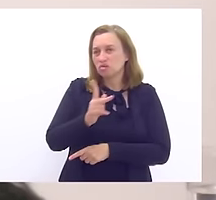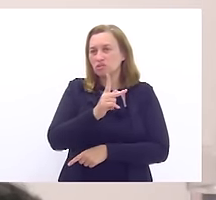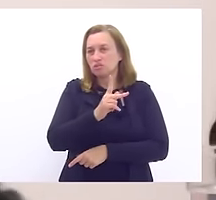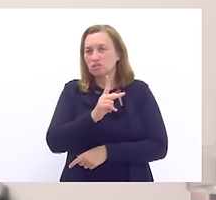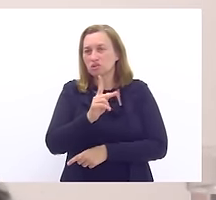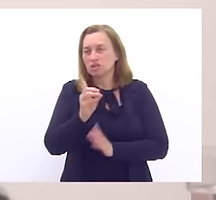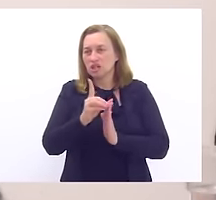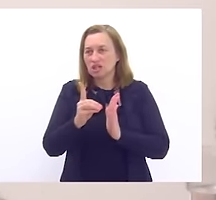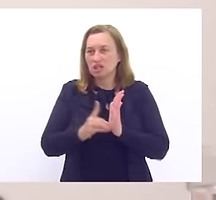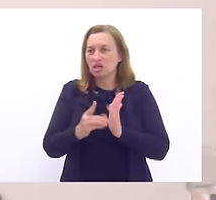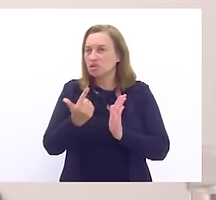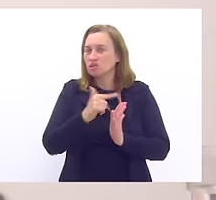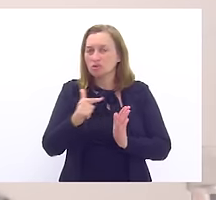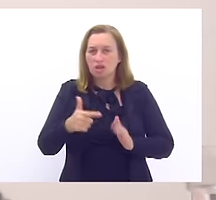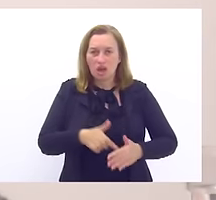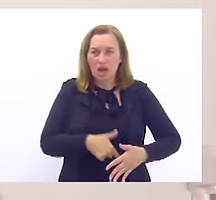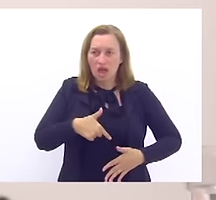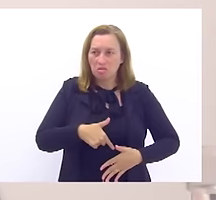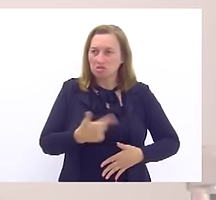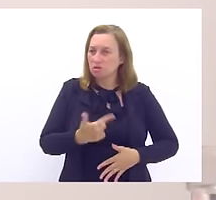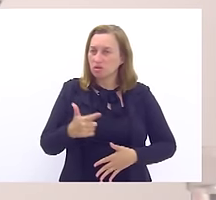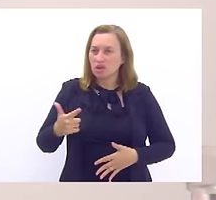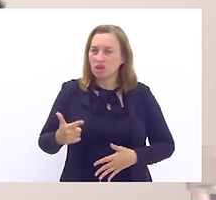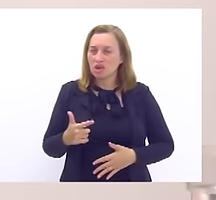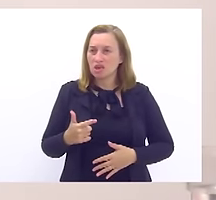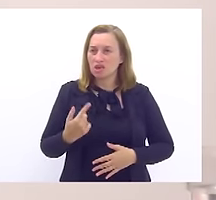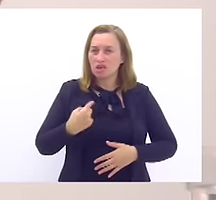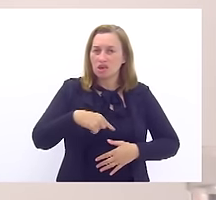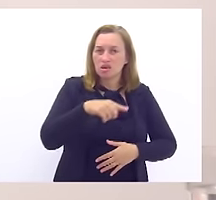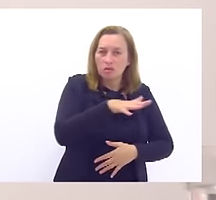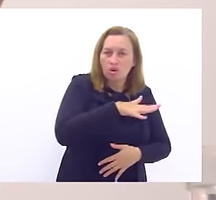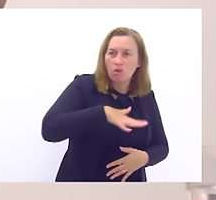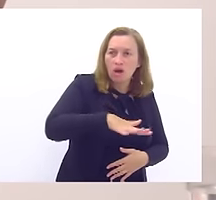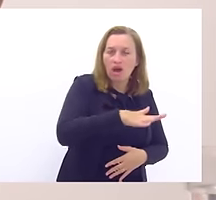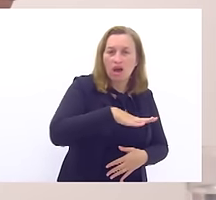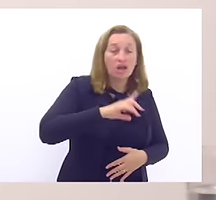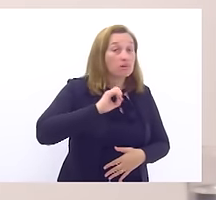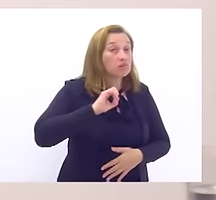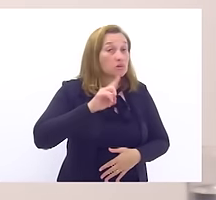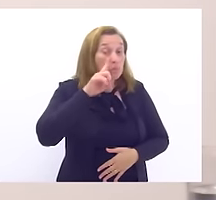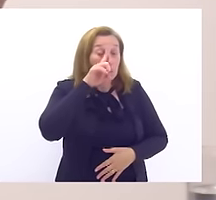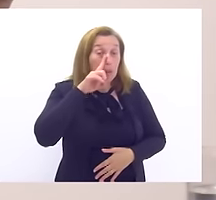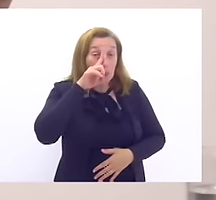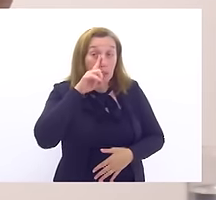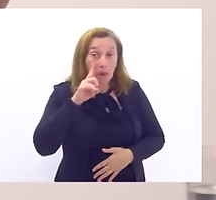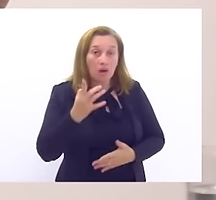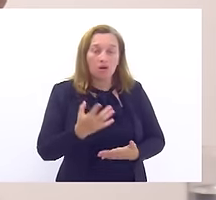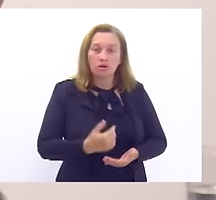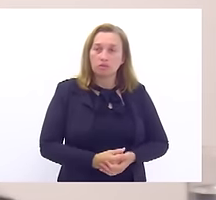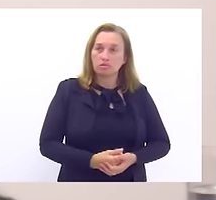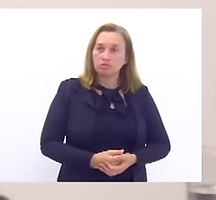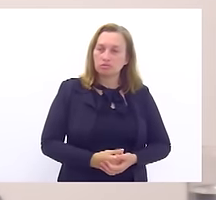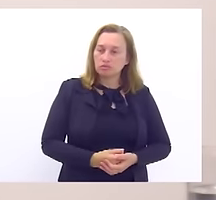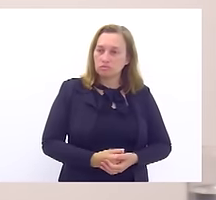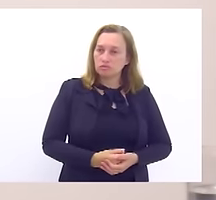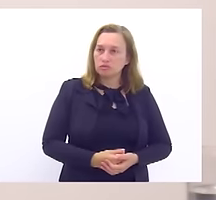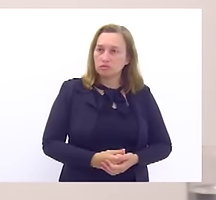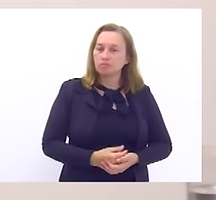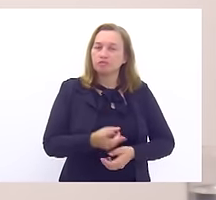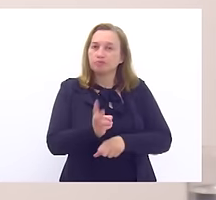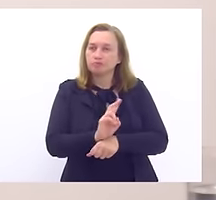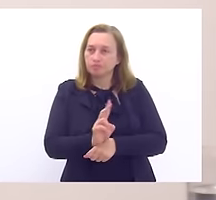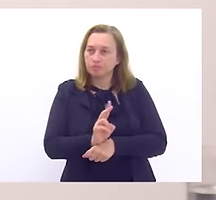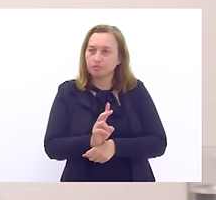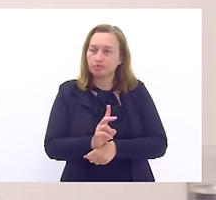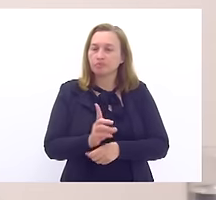tem não tá armado botar numa área de mancha criminal você não tá expondo também Presidente o agente do